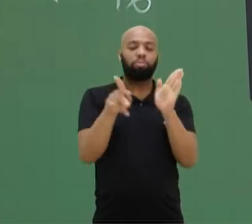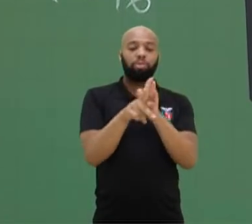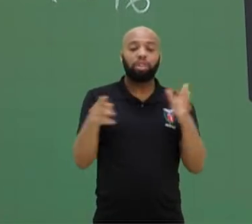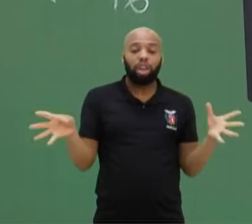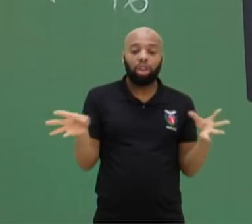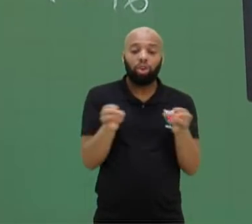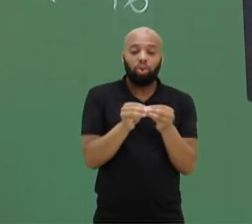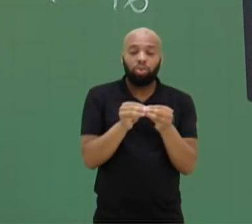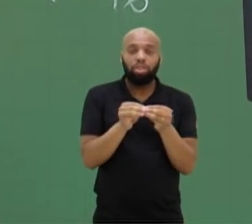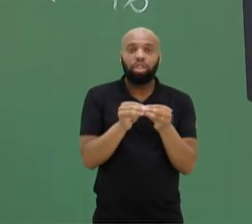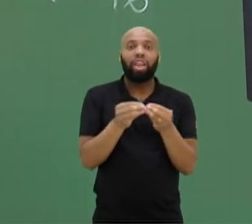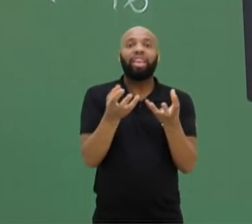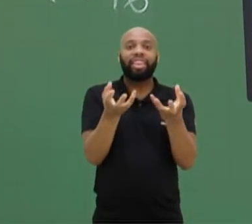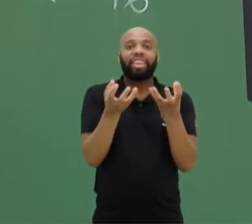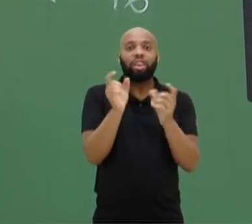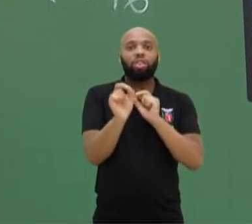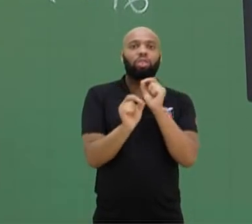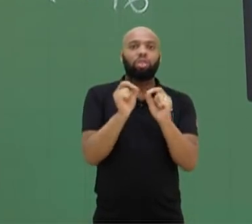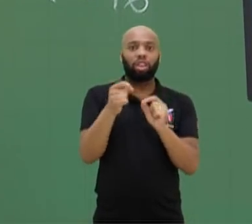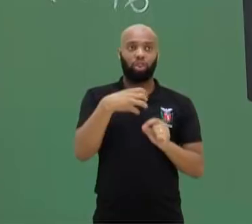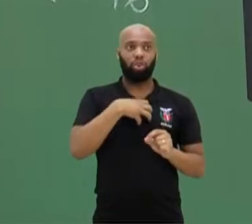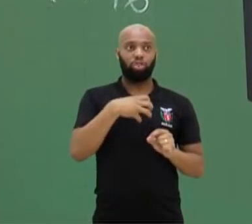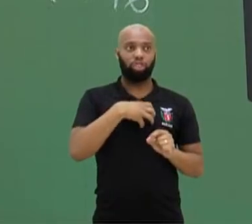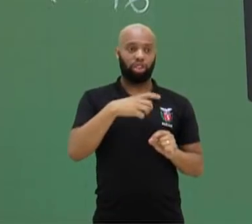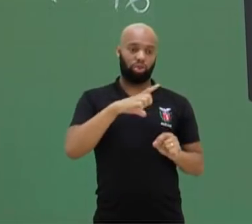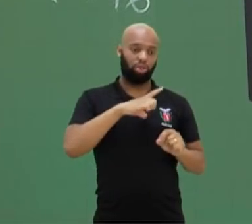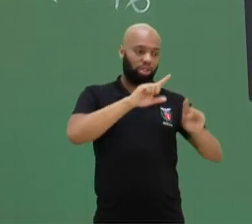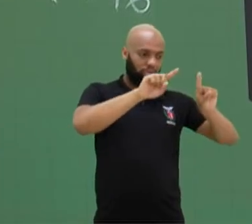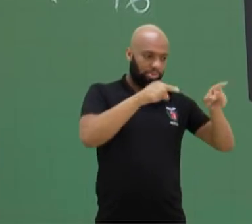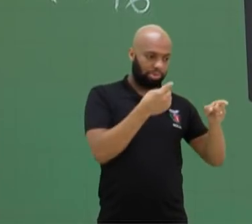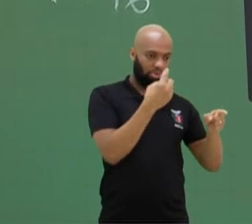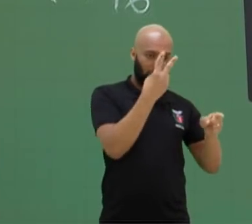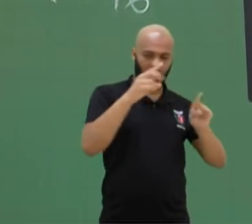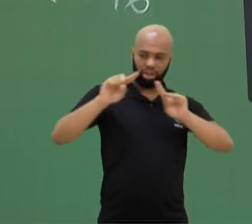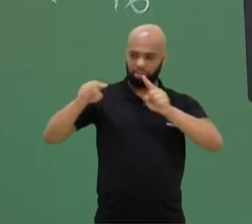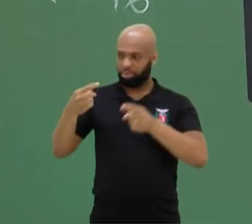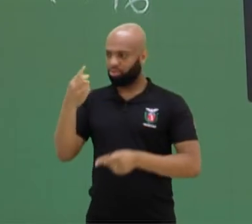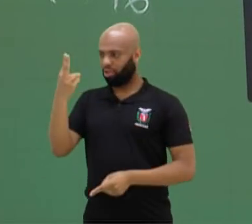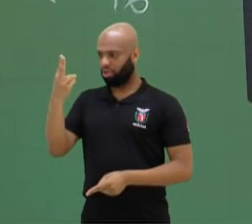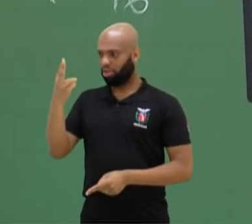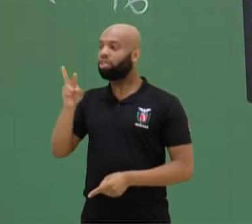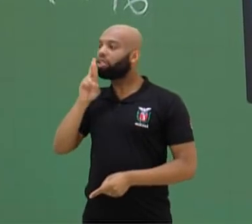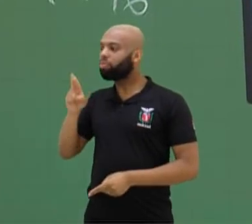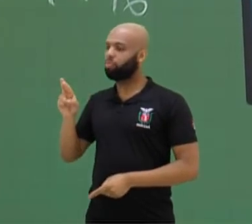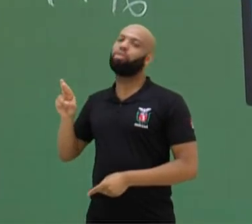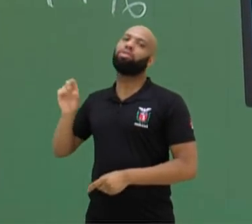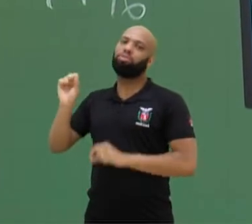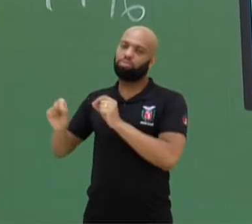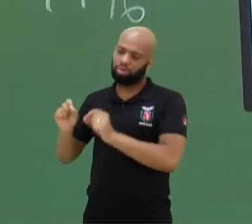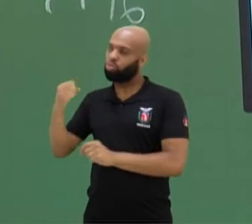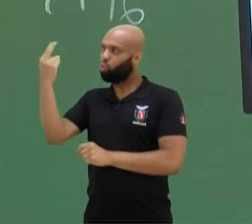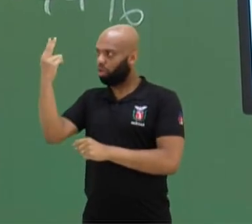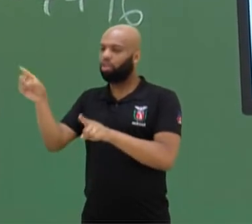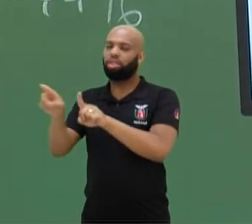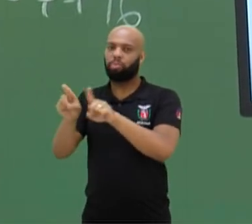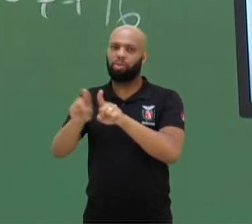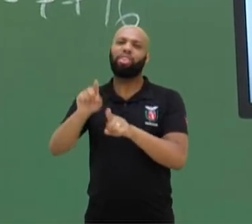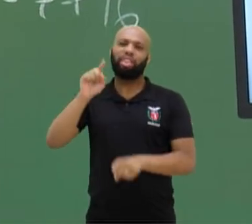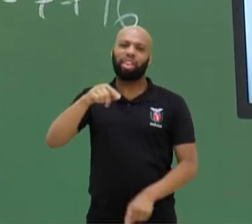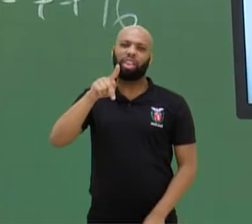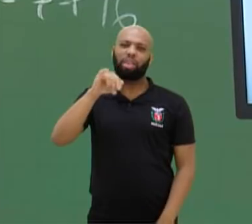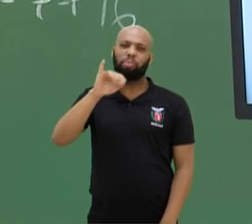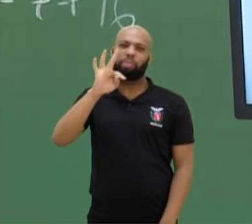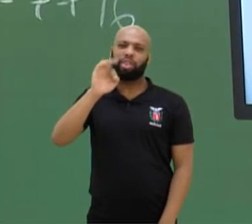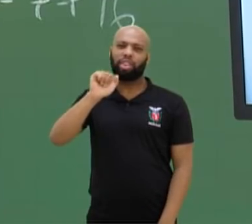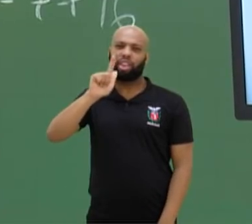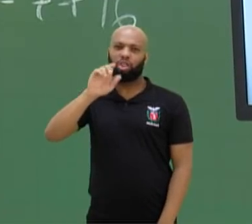reduzida, o que você deseja é chegar na soma dos quadrados. Lá, Pitágoras, é onde você deseja chegar. Então, primeiro passo,